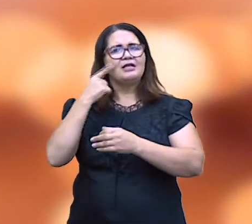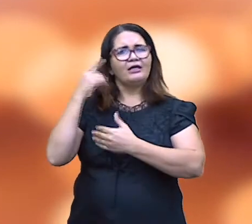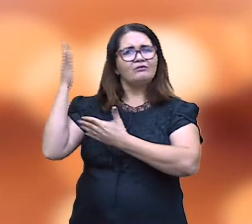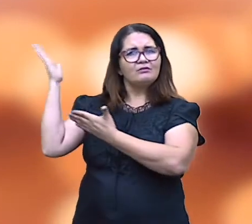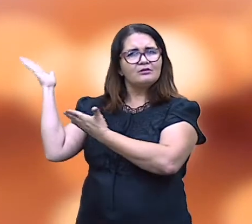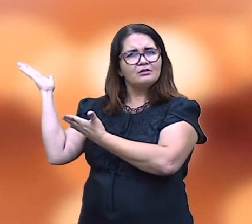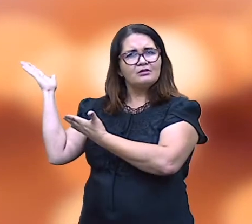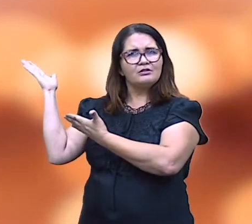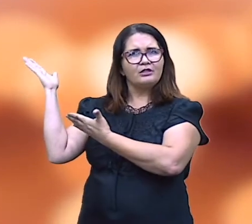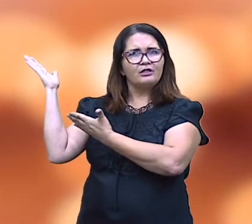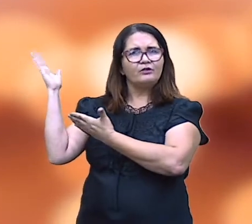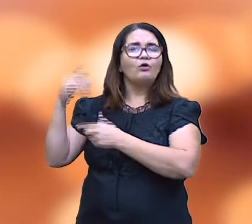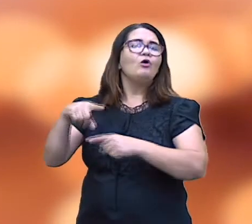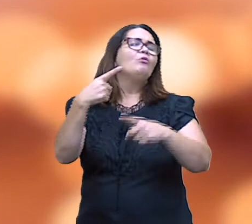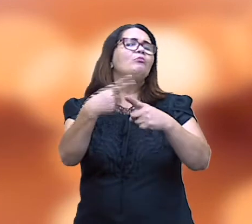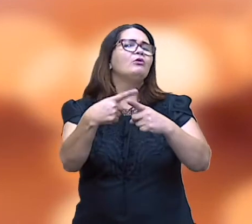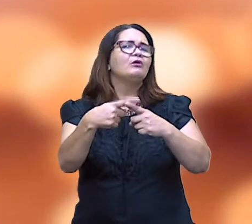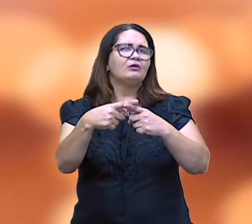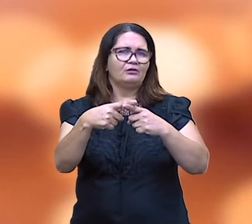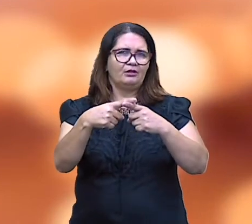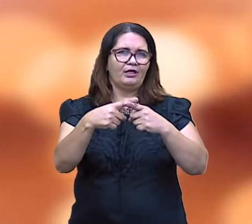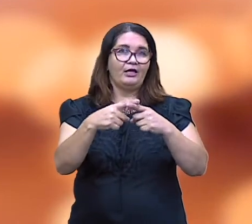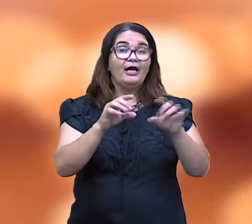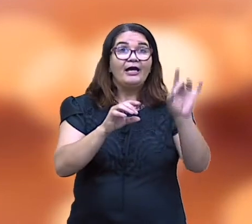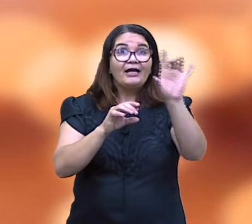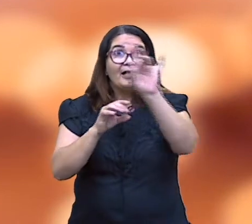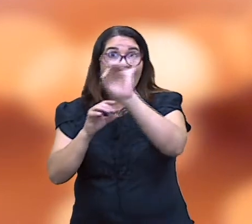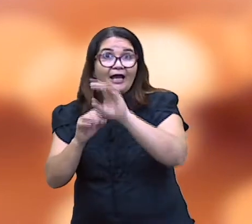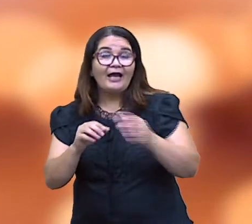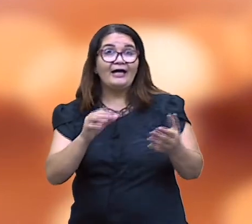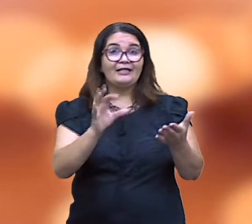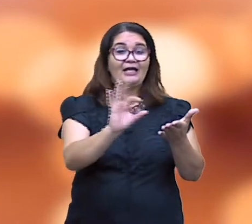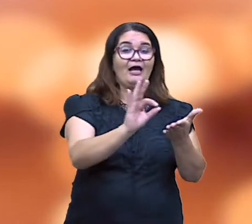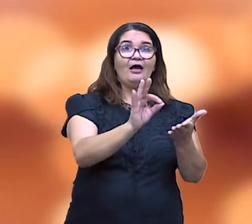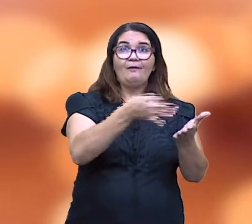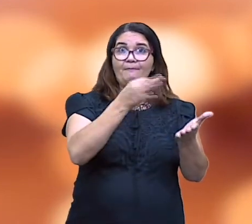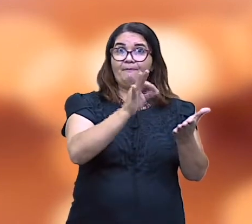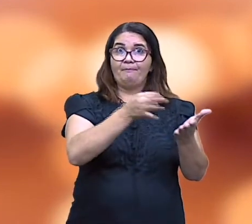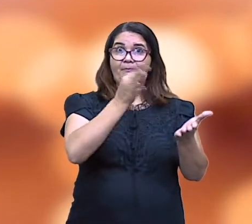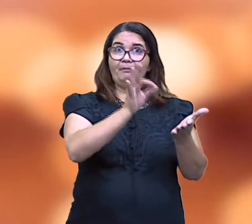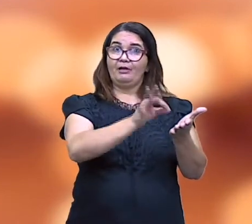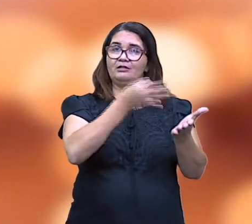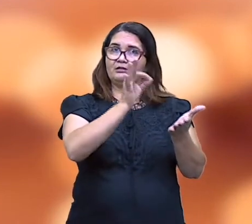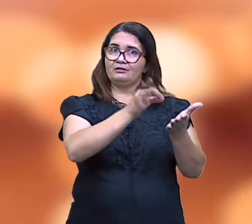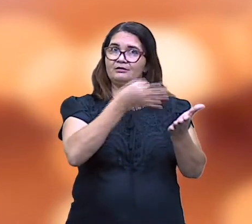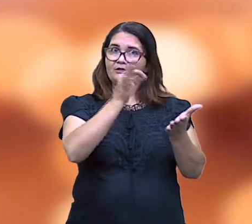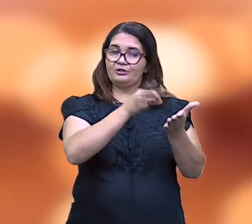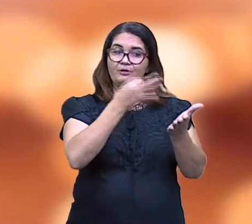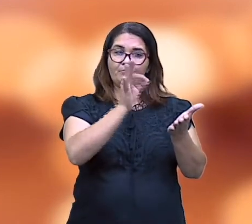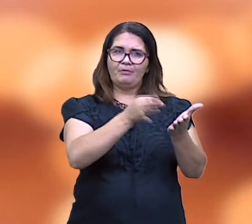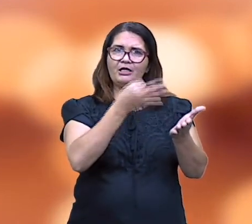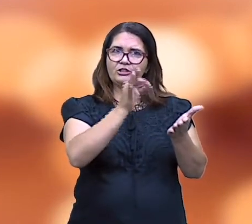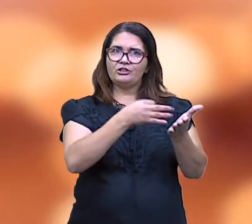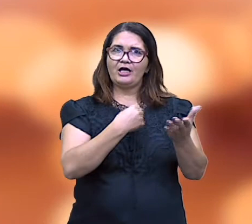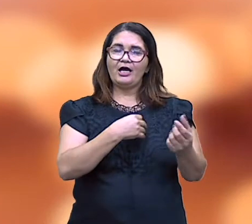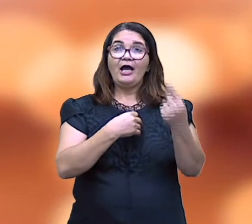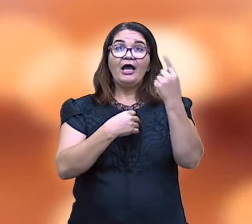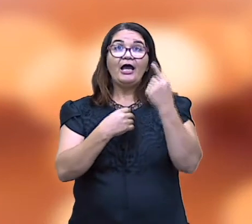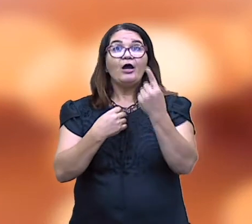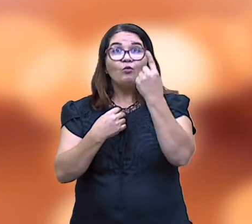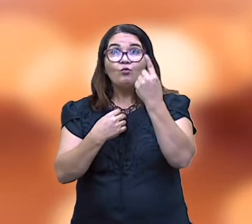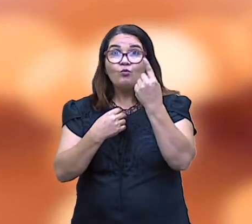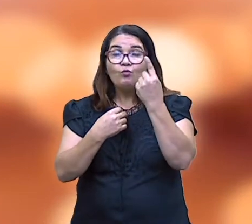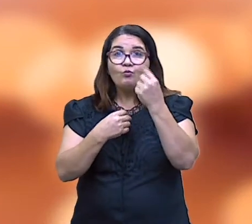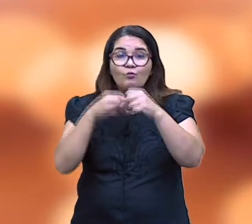cada página, olha que interessante, cada página corresponde a aproximadamente 1 minuto de tela. E